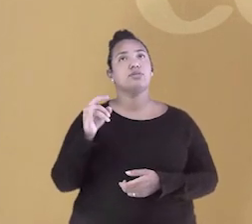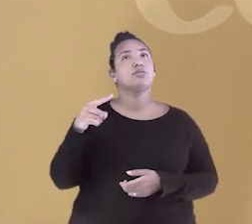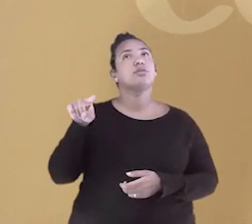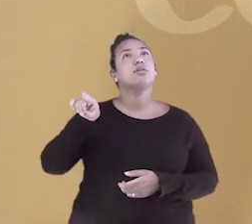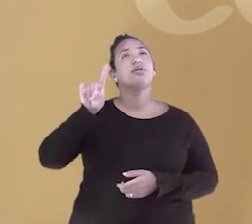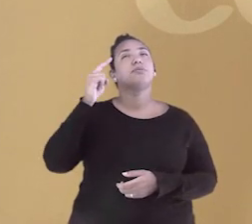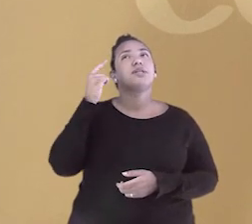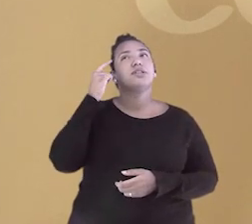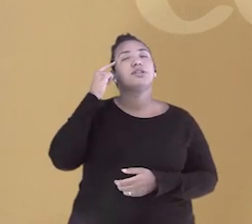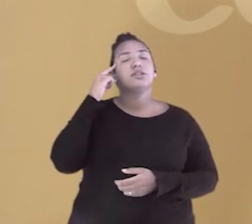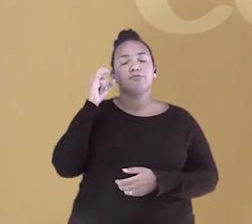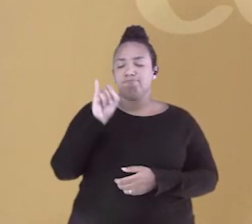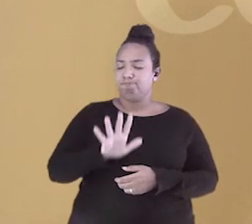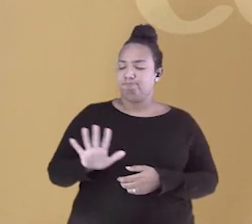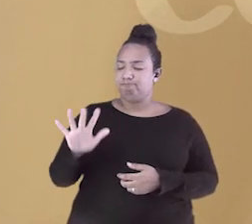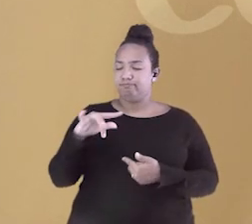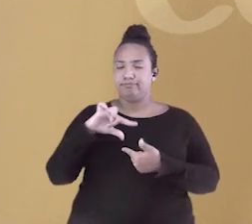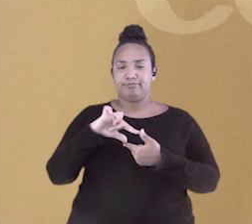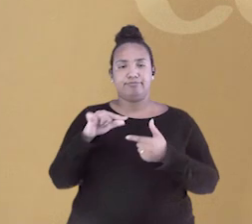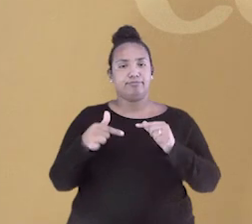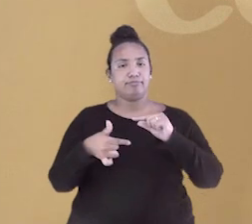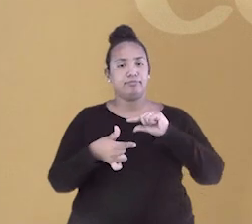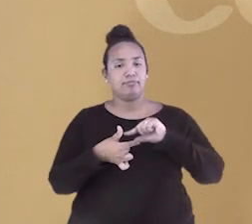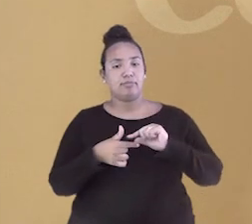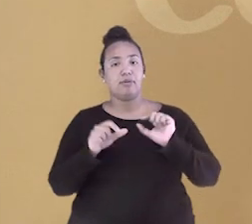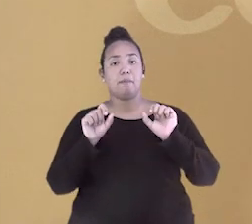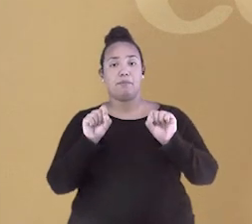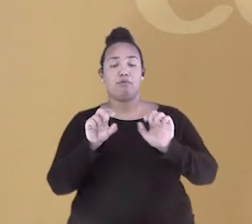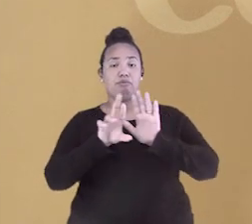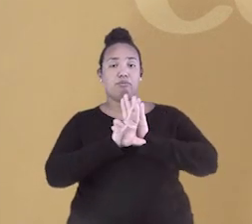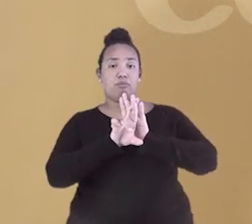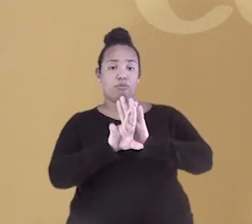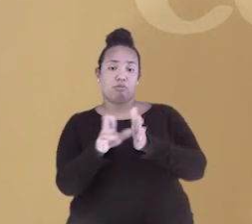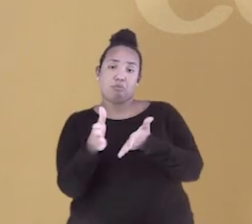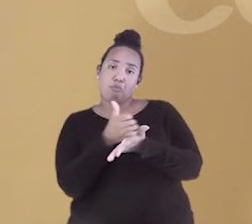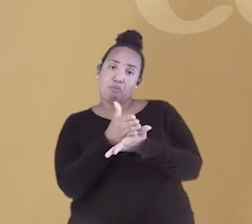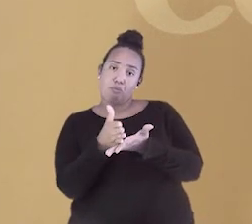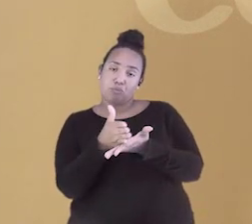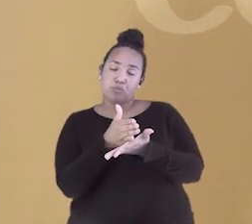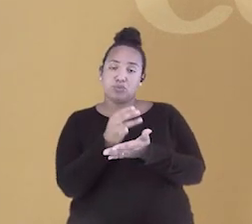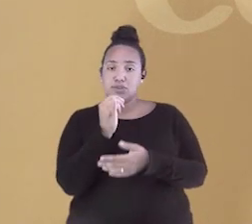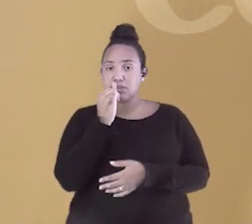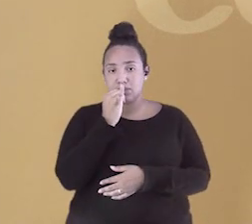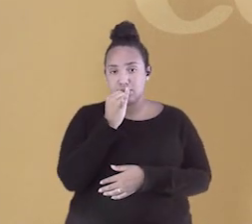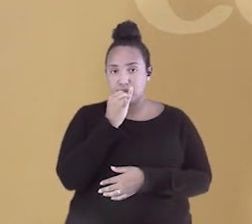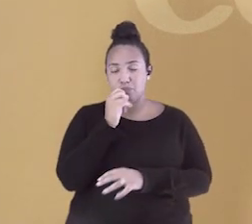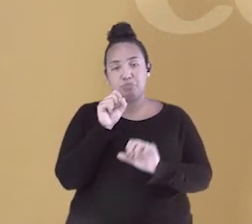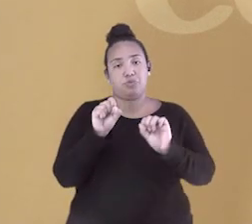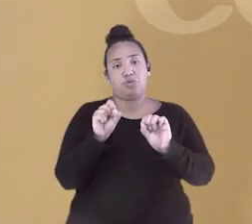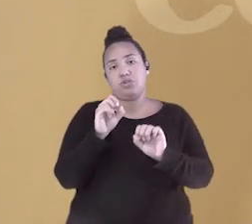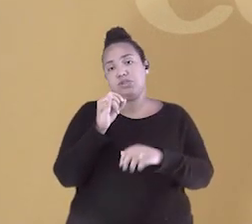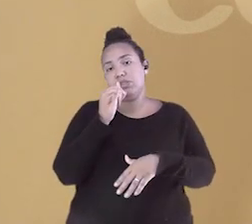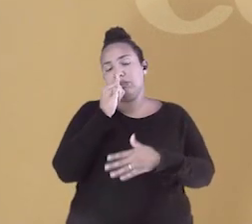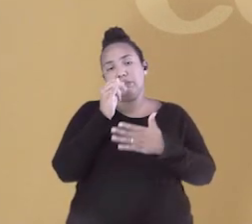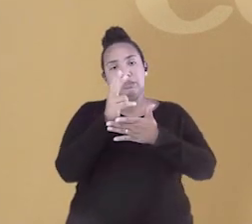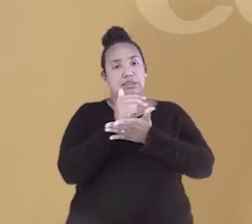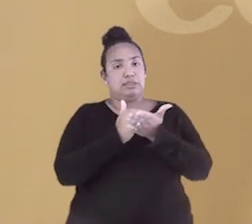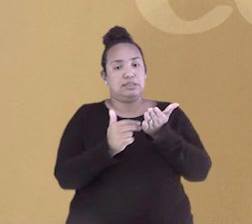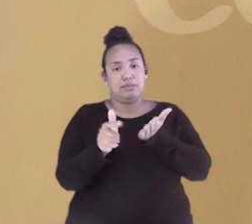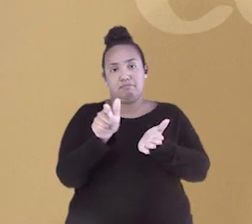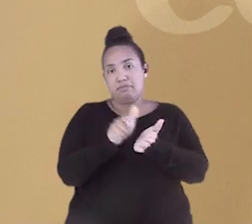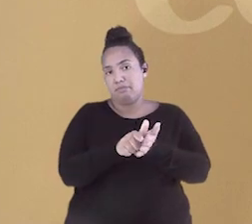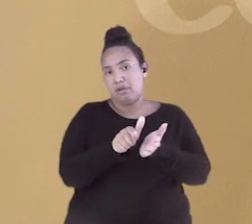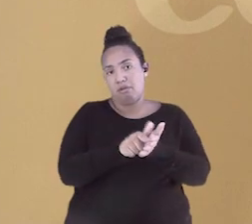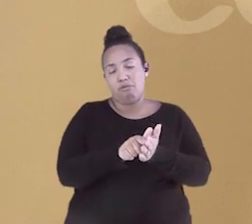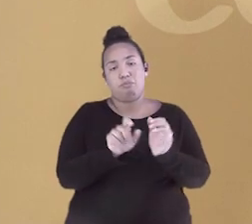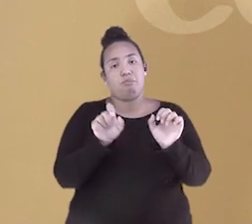geométricas, nós podemos representá-las de algumas formas. Podemos desenhá-las numa folha de papel, podemos